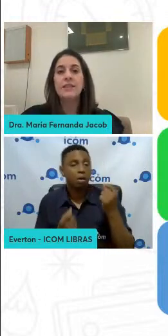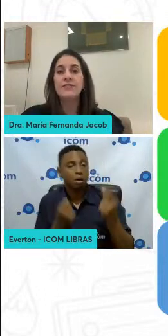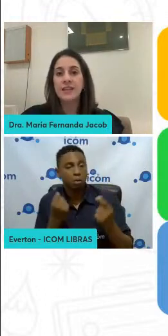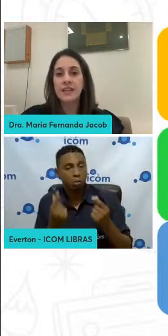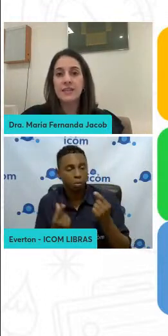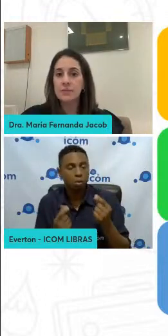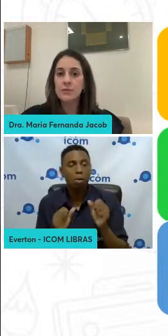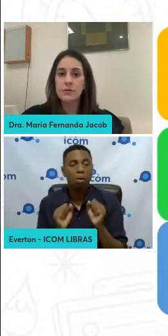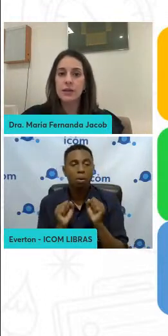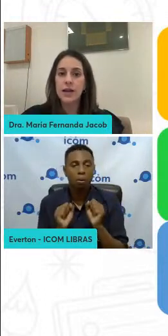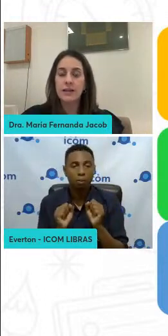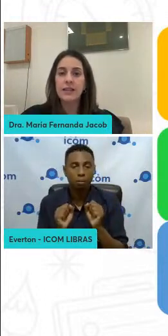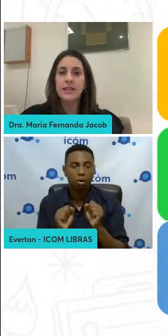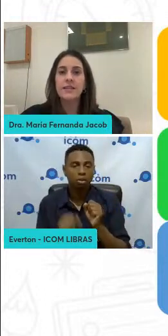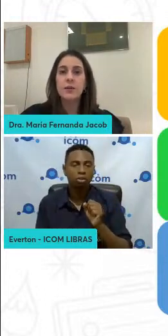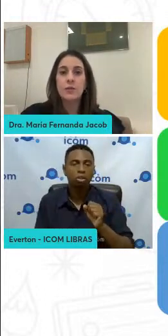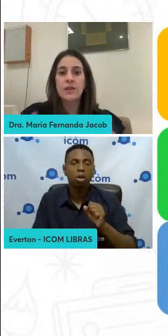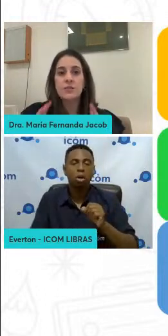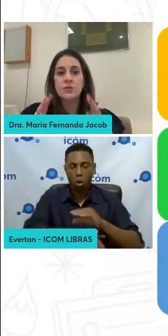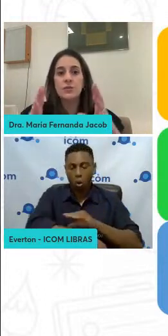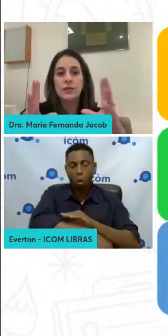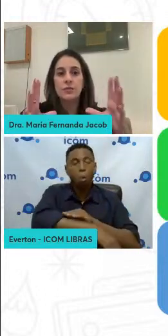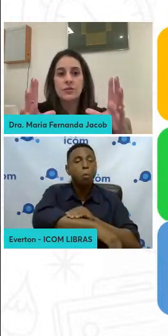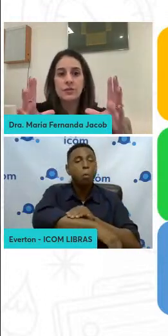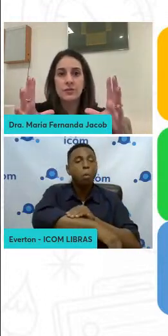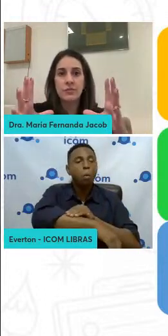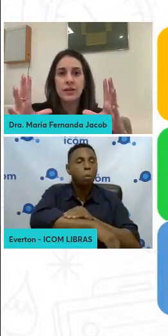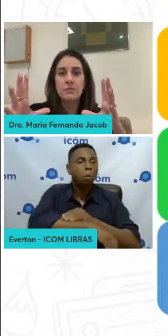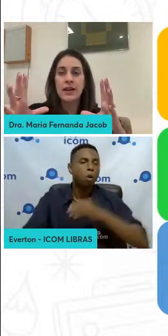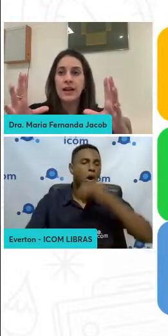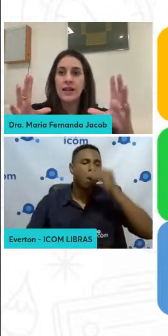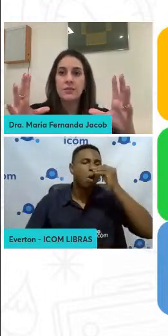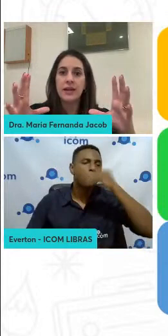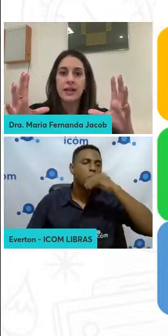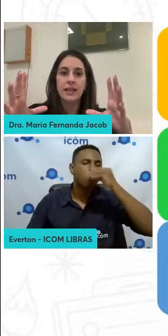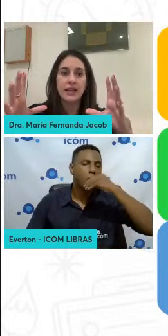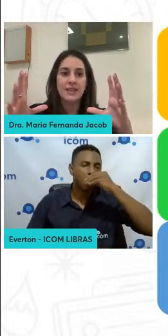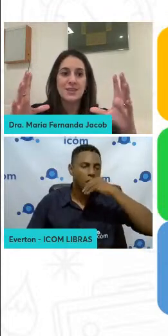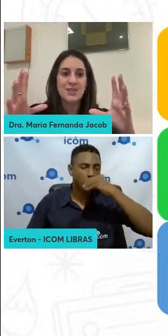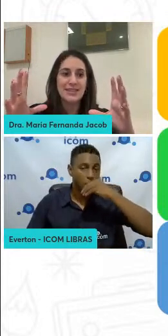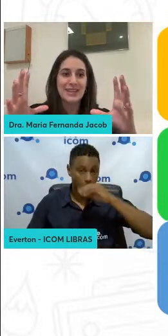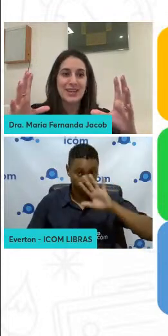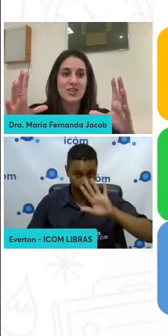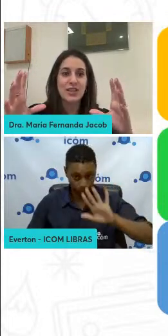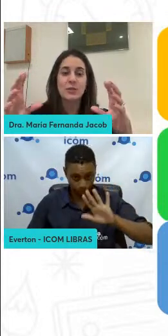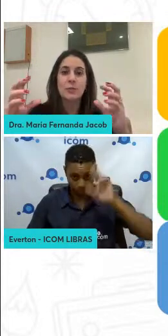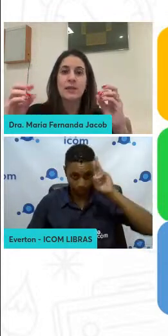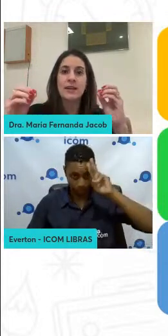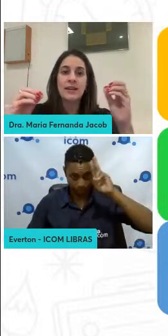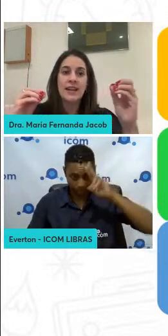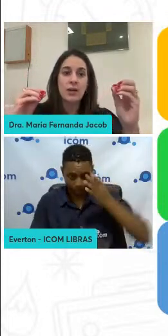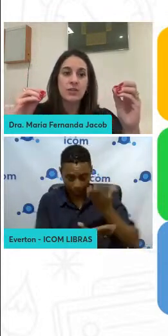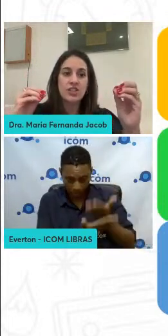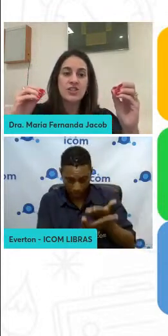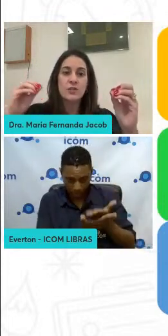ter fraqueza muscular. Então, isso, vamos relembrar aqui, né, das nossas aulas de anatomia, é quando a gente estuda